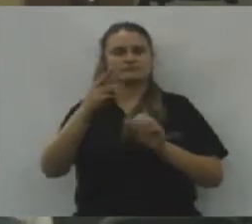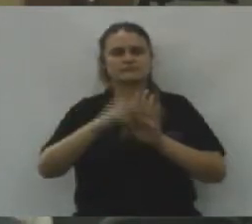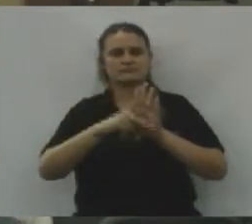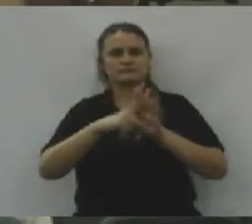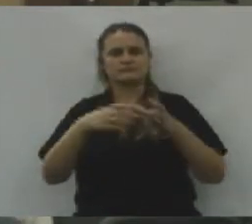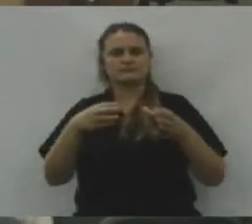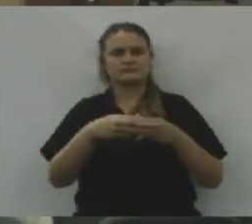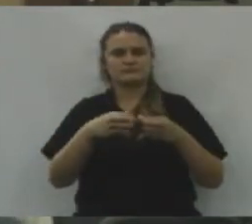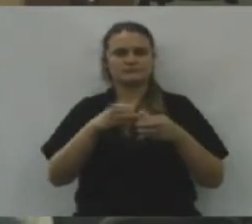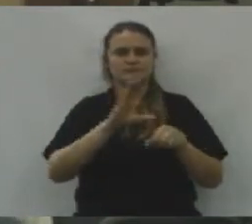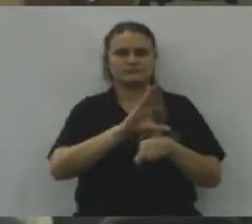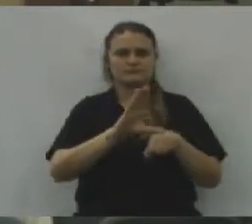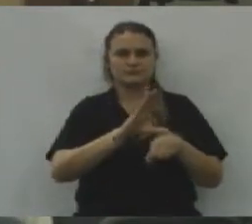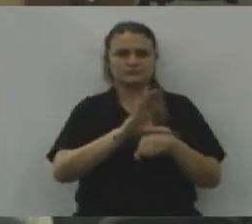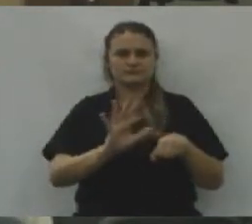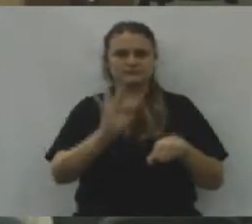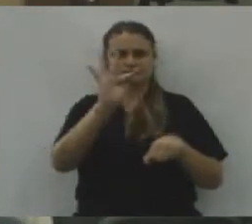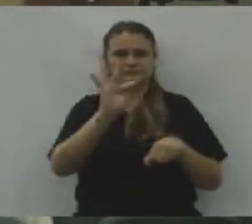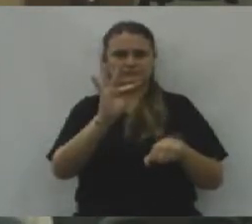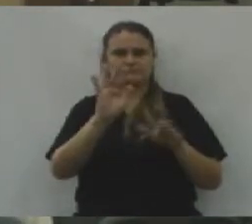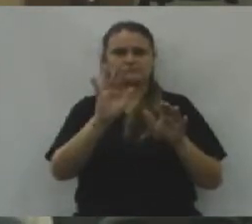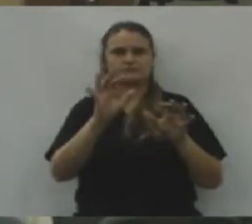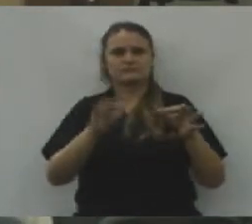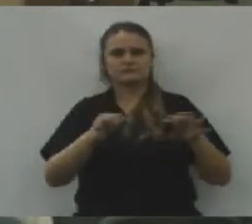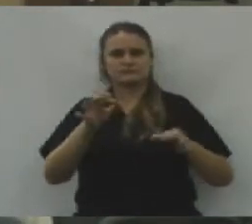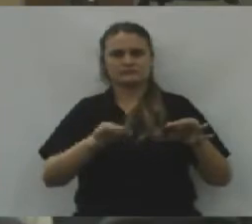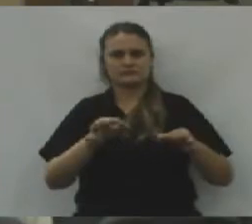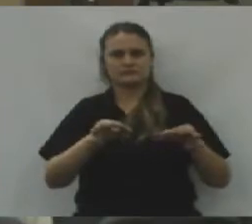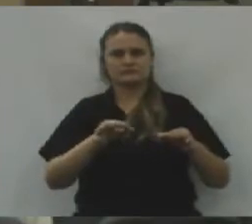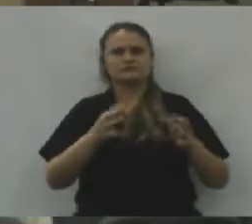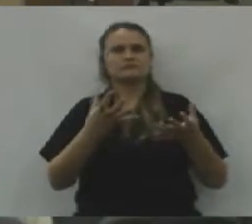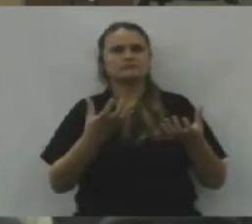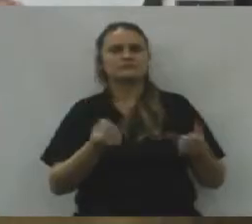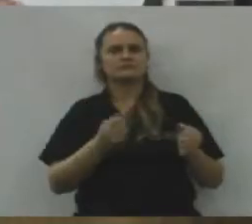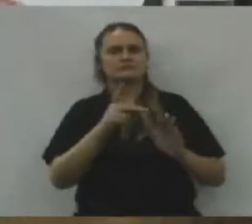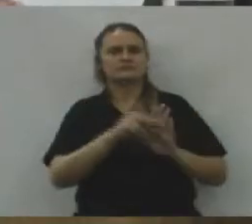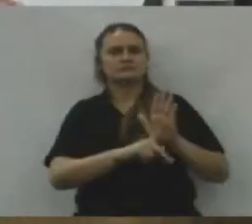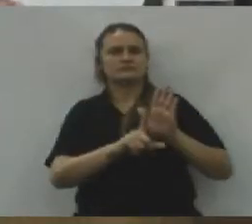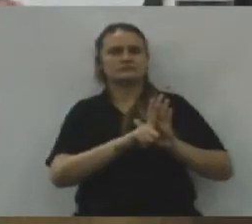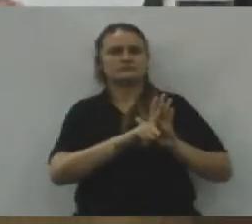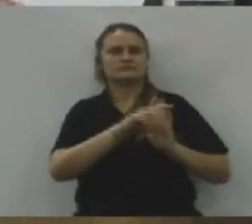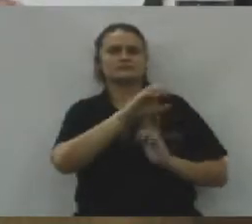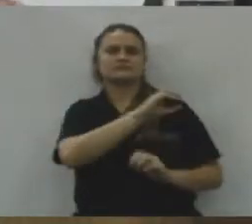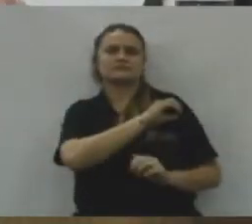da Comissão de Constituição, Justiça e Redação Final, favorável ao projeto de lei ordinária número